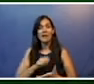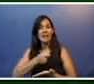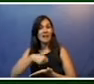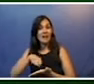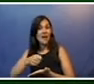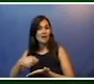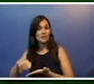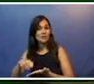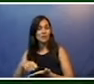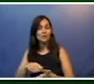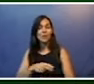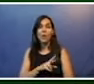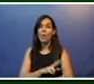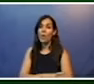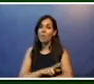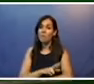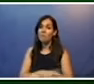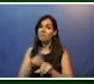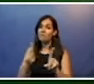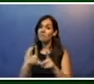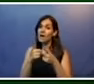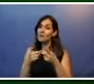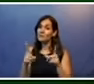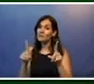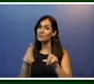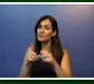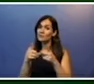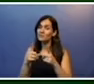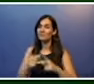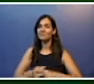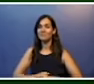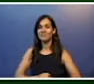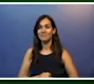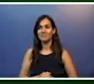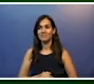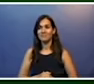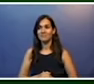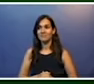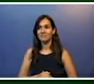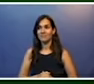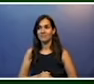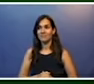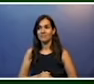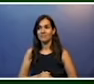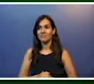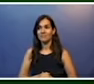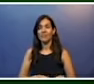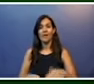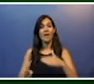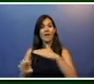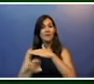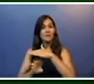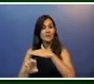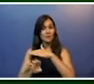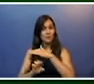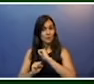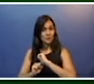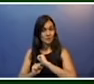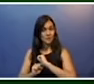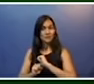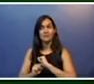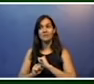Traço e compasso, certo? Seja empreendedor e madrugador. Eu